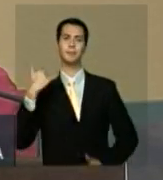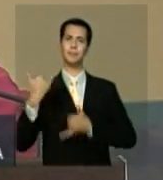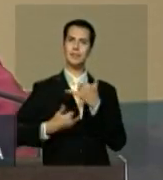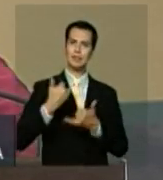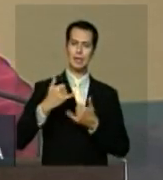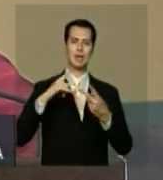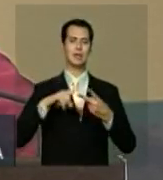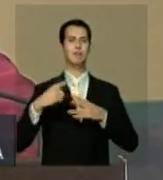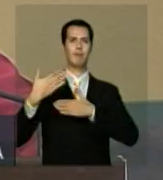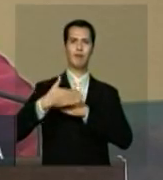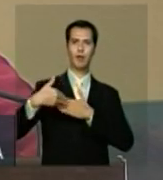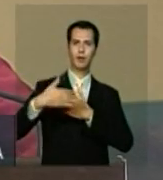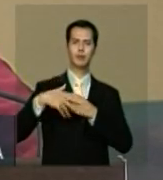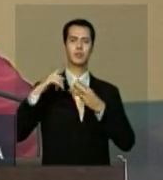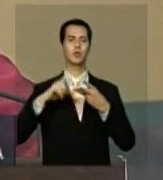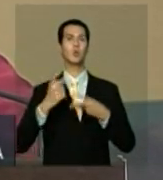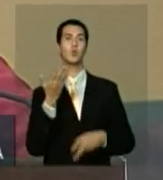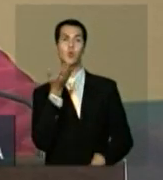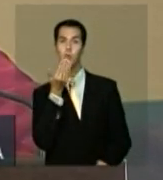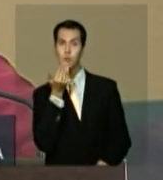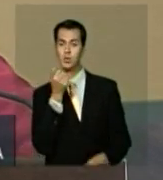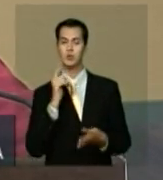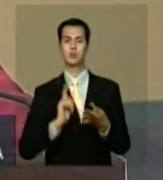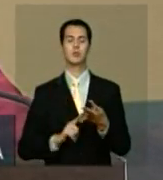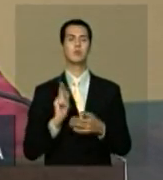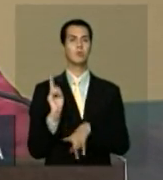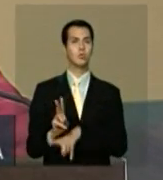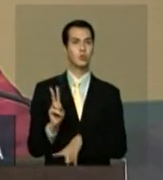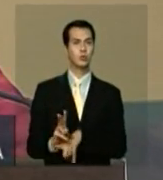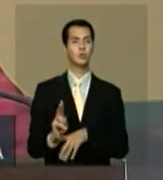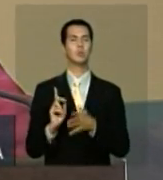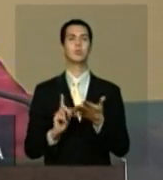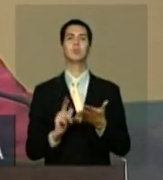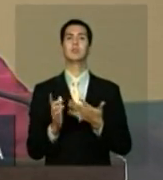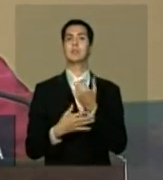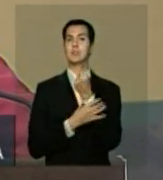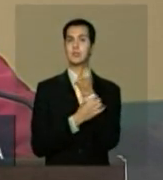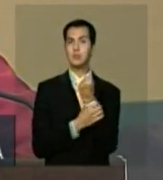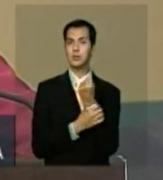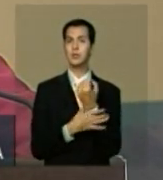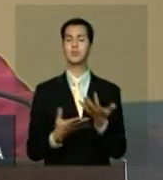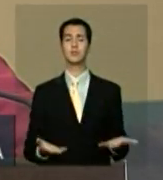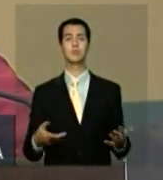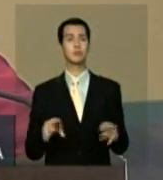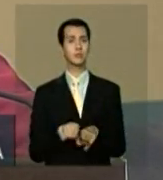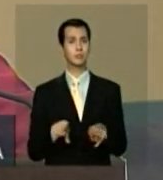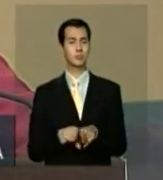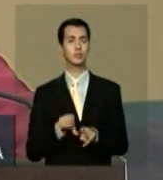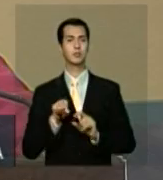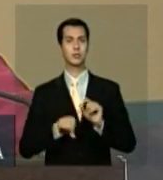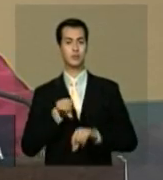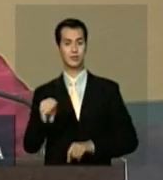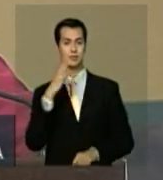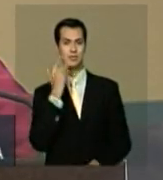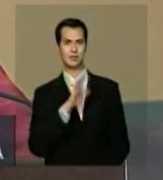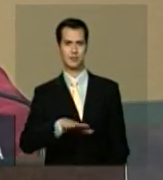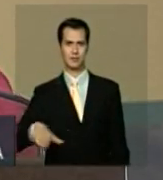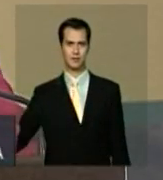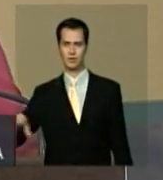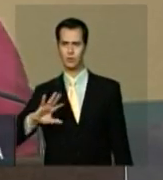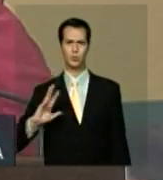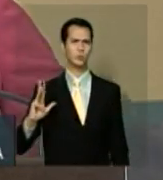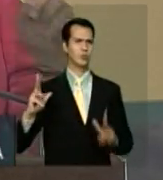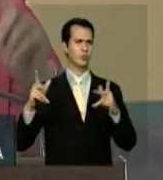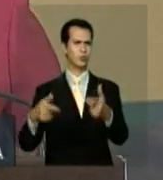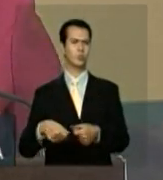a carinho a comida a proteção a segurança e também que essas crianças